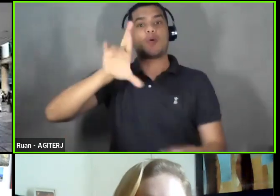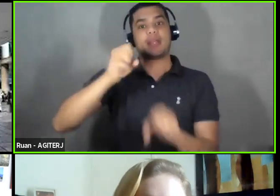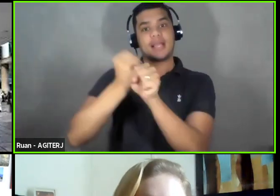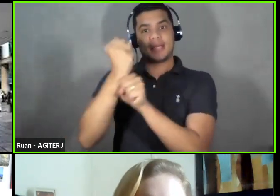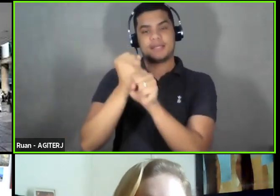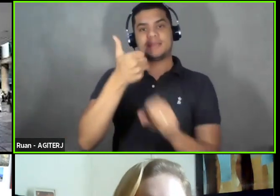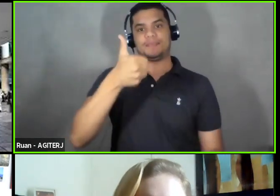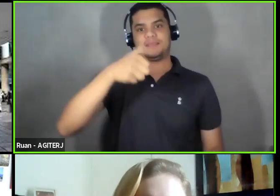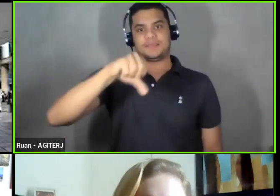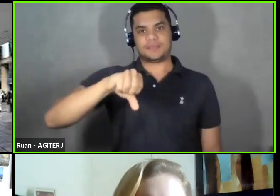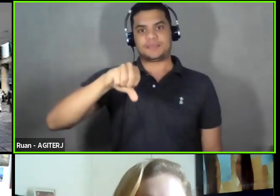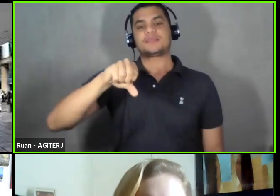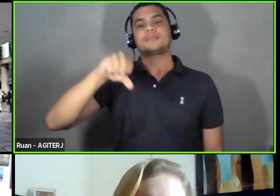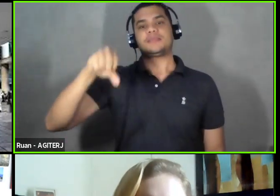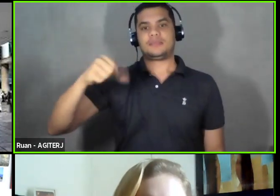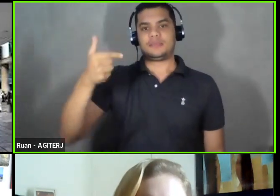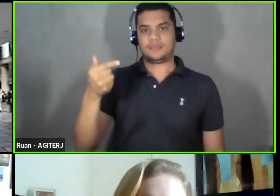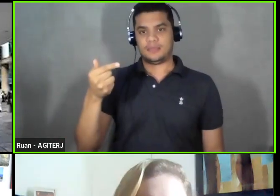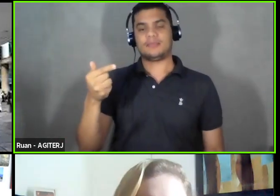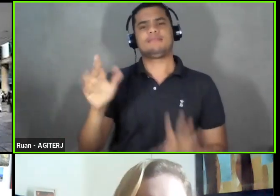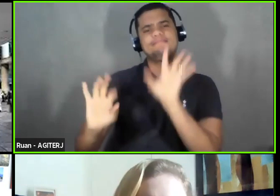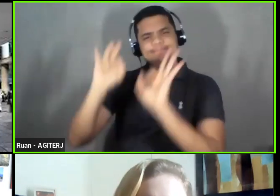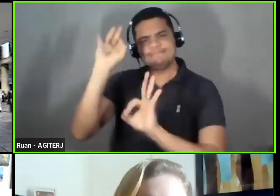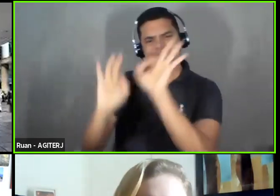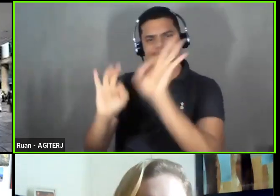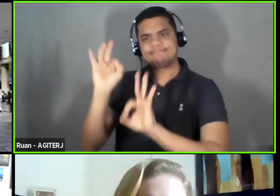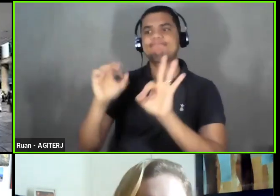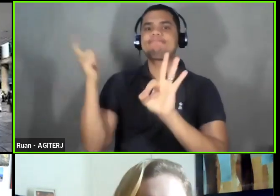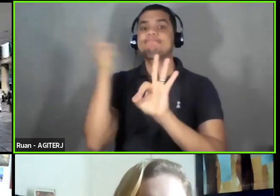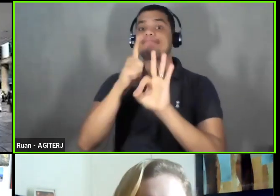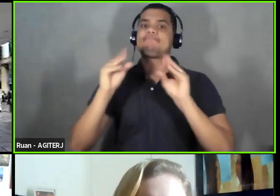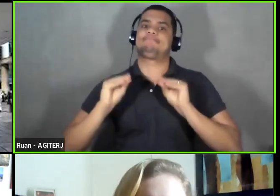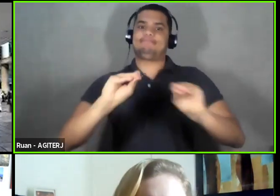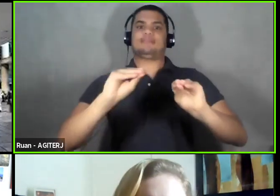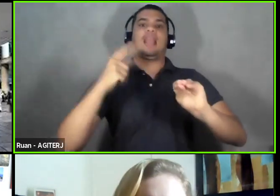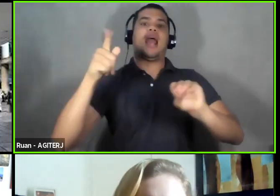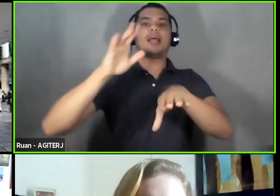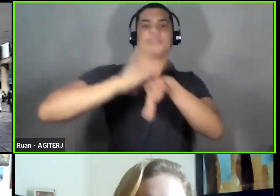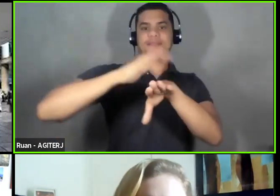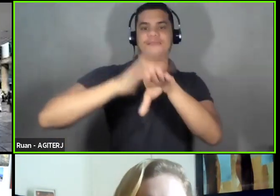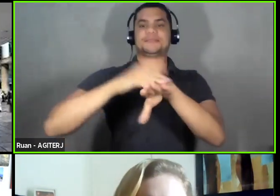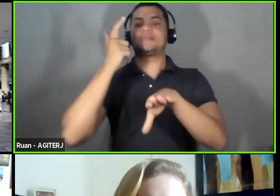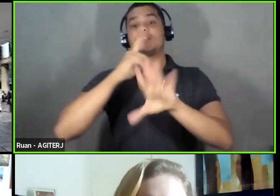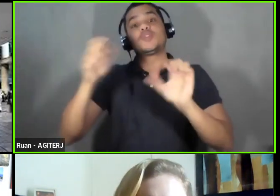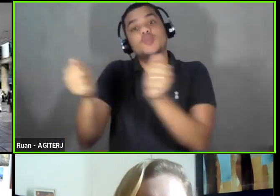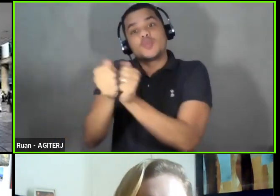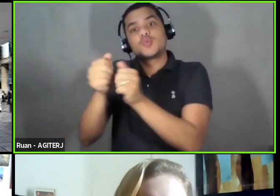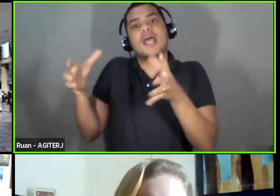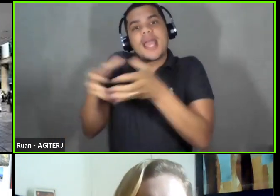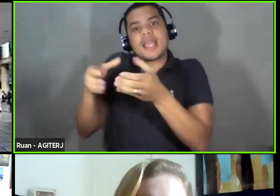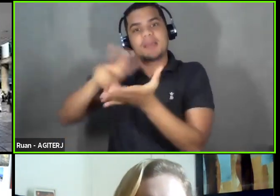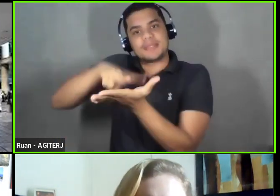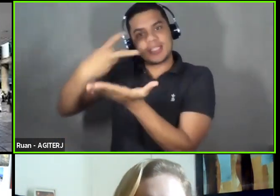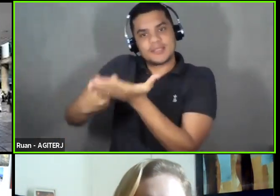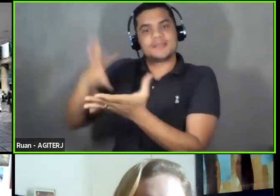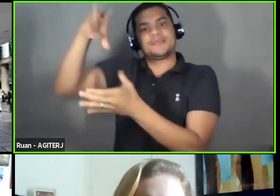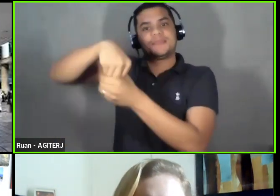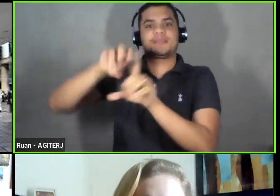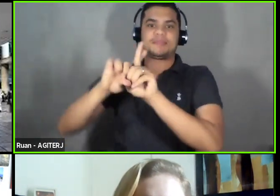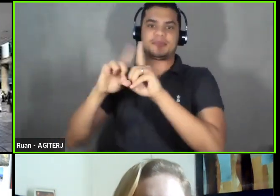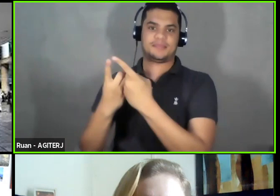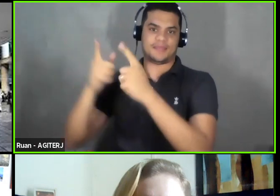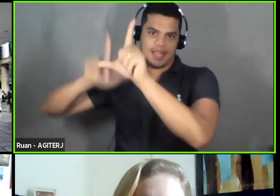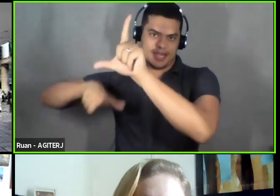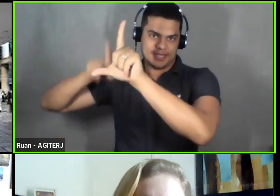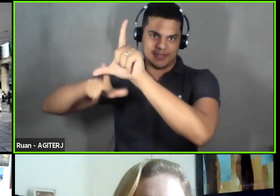1997, formulado e implantado por ela, junto com a equipe de tradução do Departamento de Letras. O curso que é